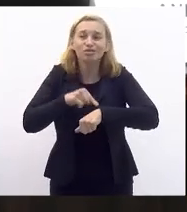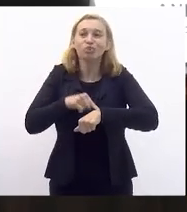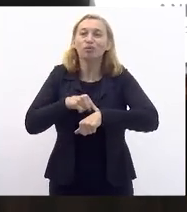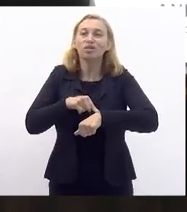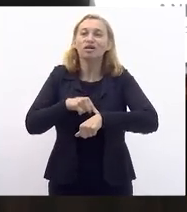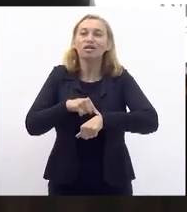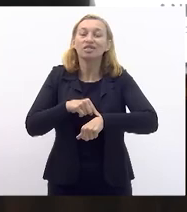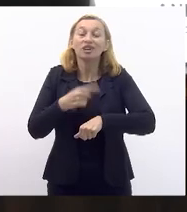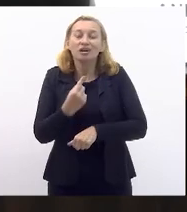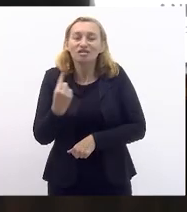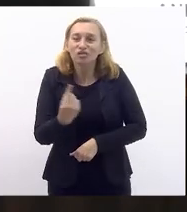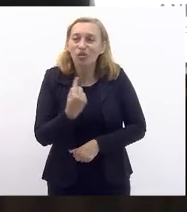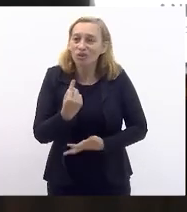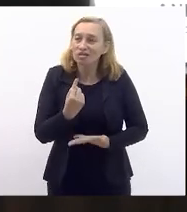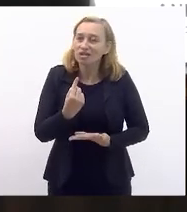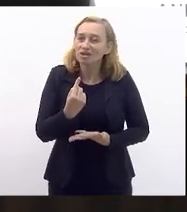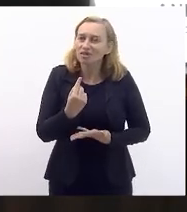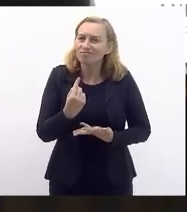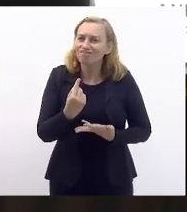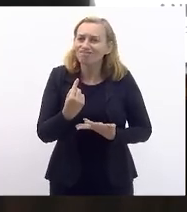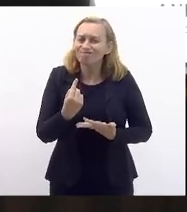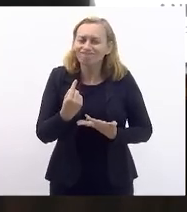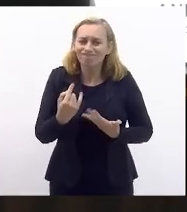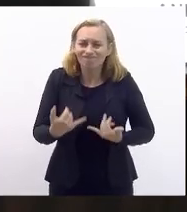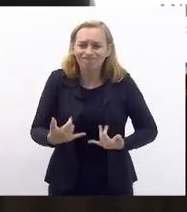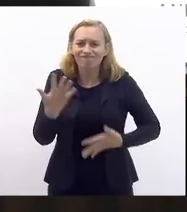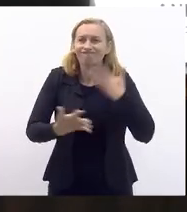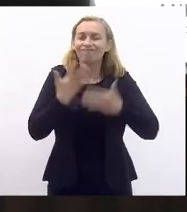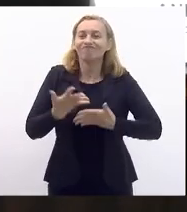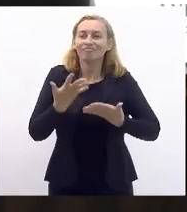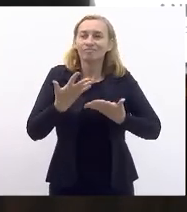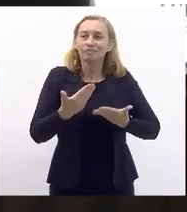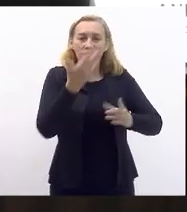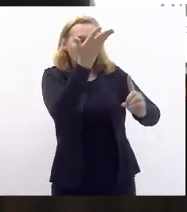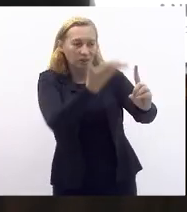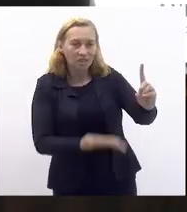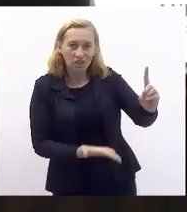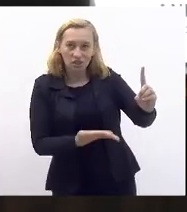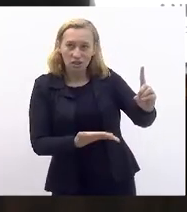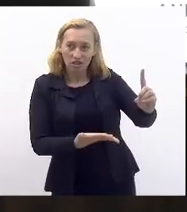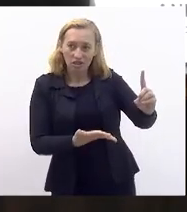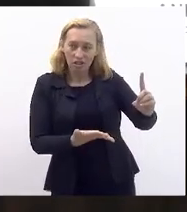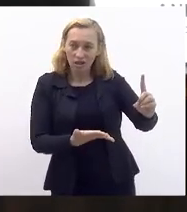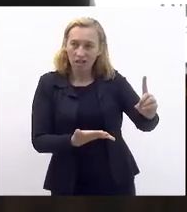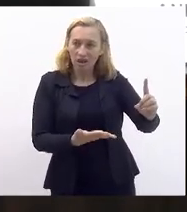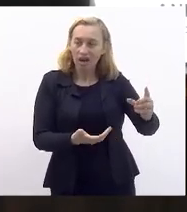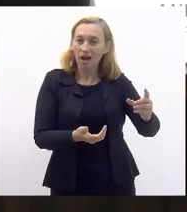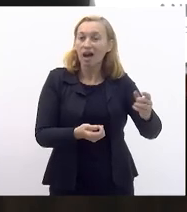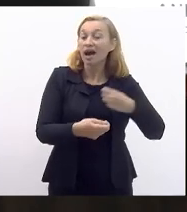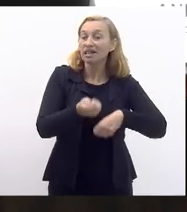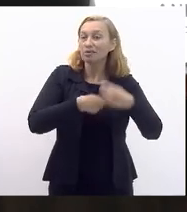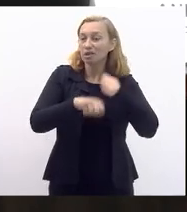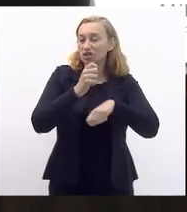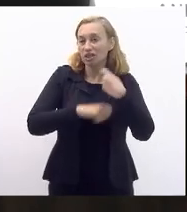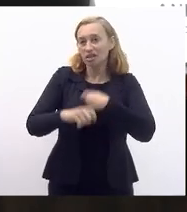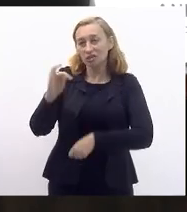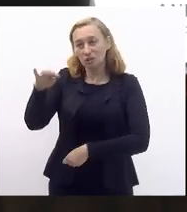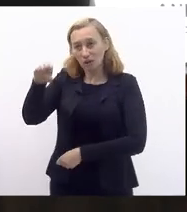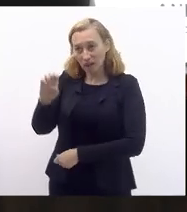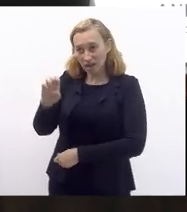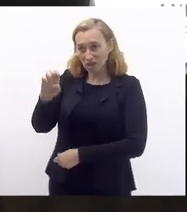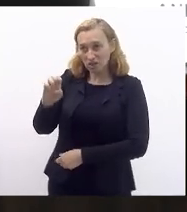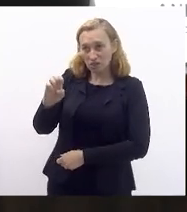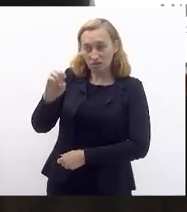para nós é uma honra poder homenagear o Comando Militar do Leste especial ao nosso